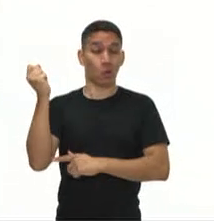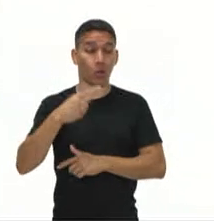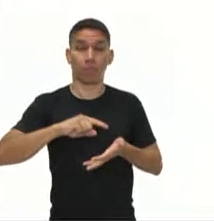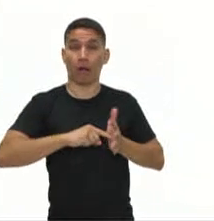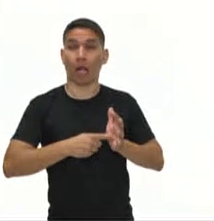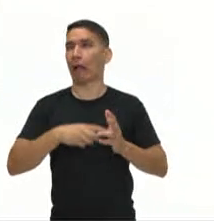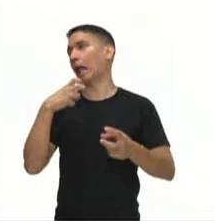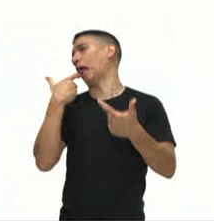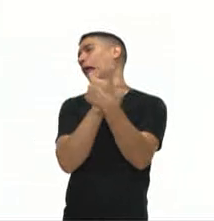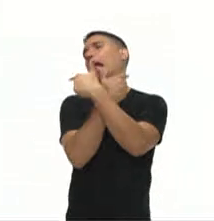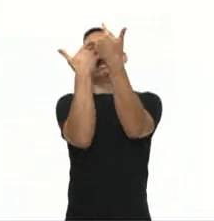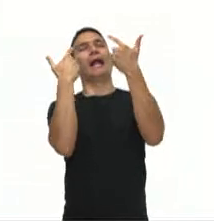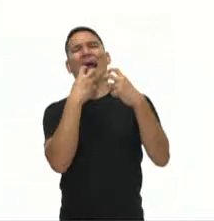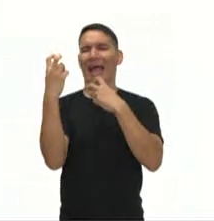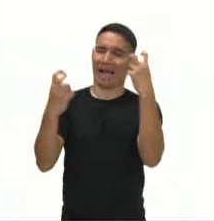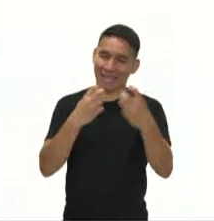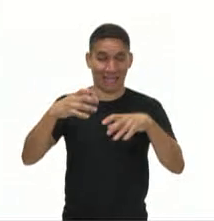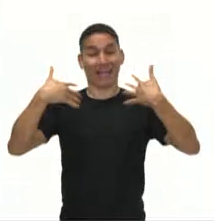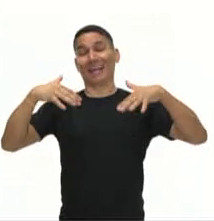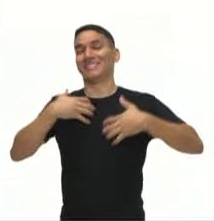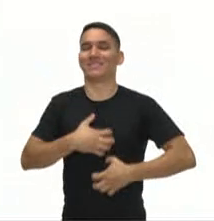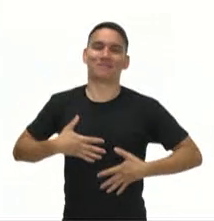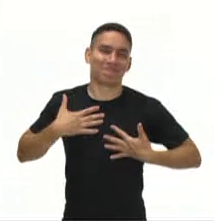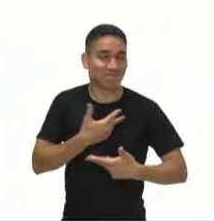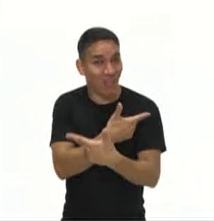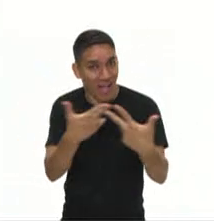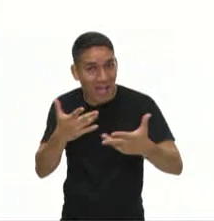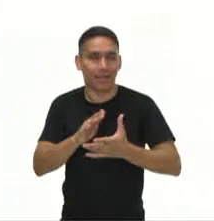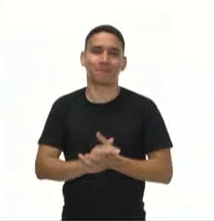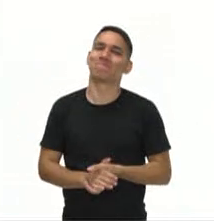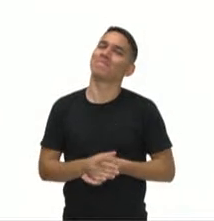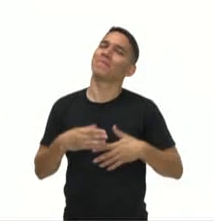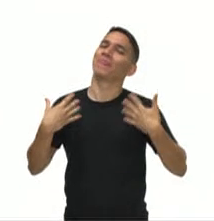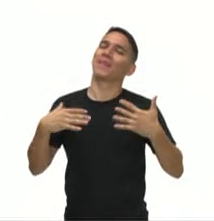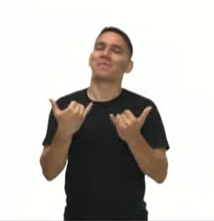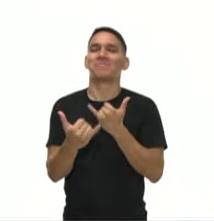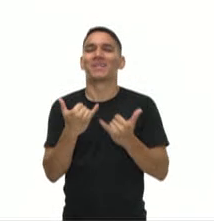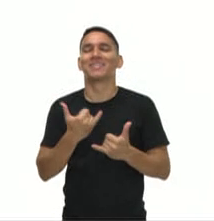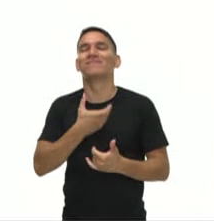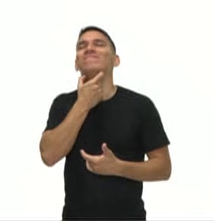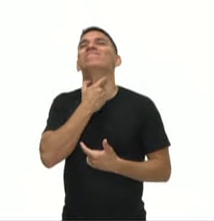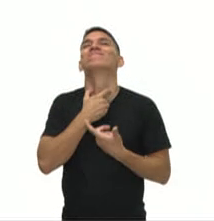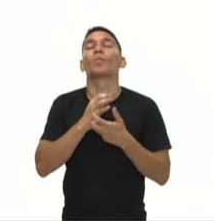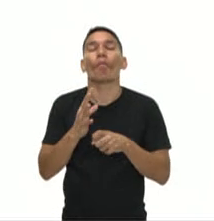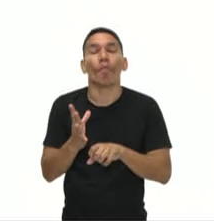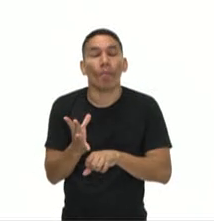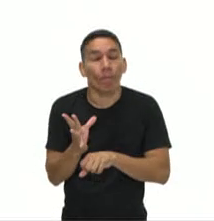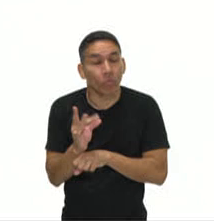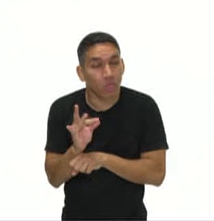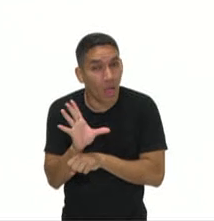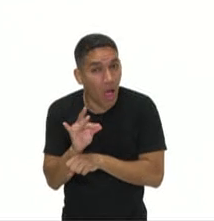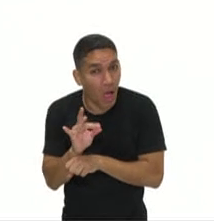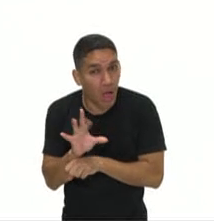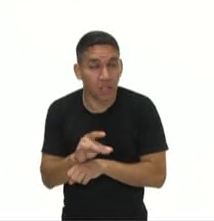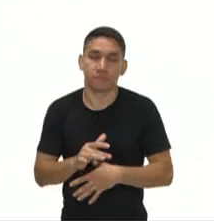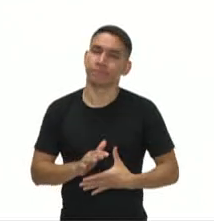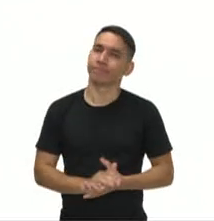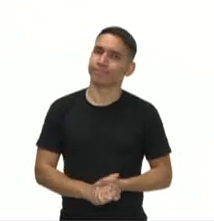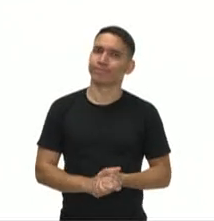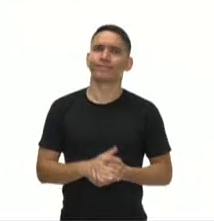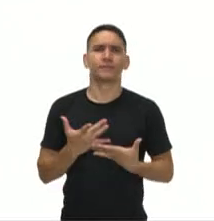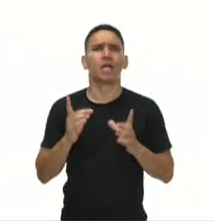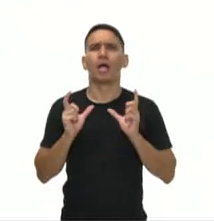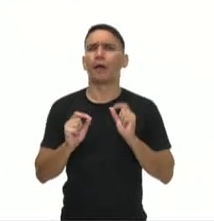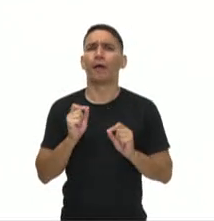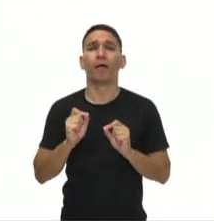rir, gritar, pensar, sentir. Puxa vida, como deixava a garganta seca. E nem sombra de água.